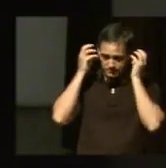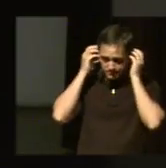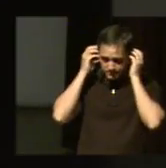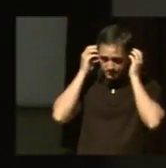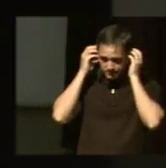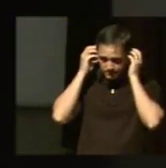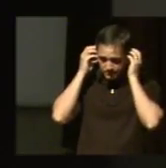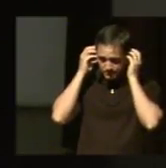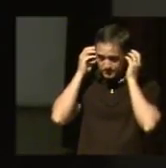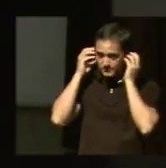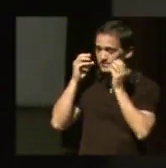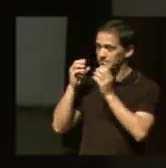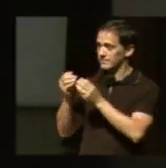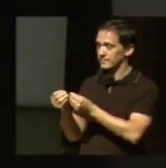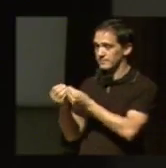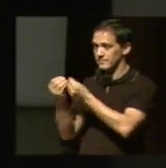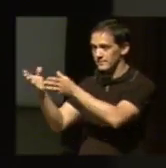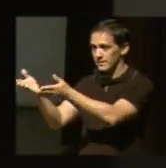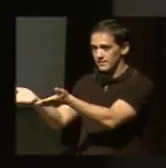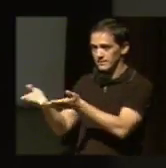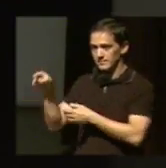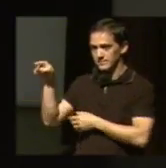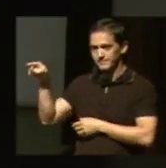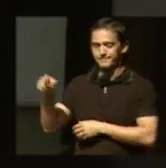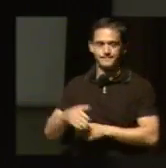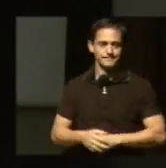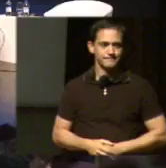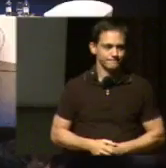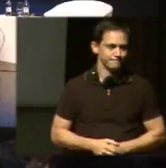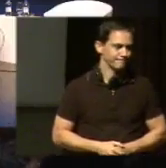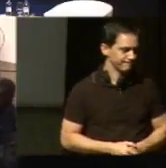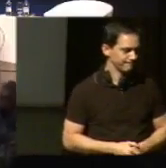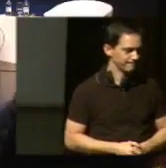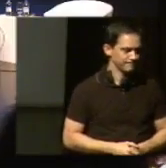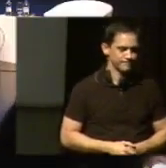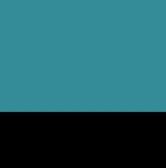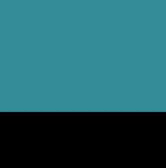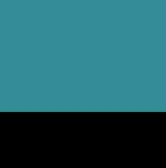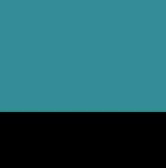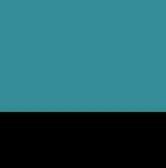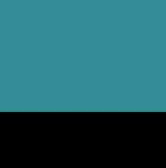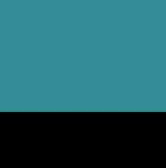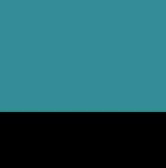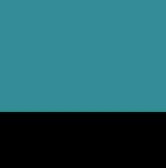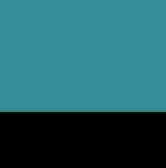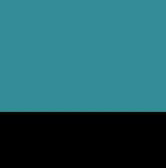na recepção da entrada aqui do prédio do SESC. Um bom almoço a todos.